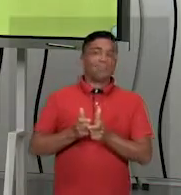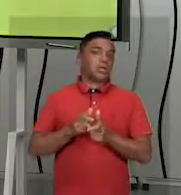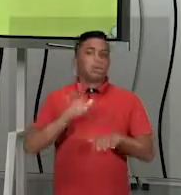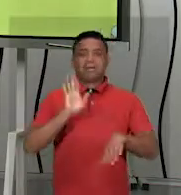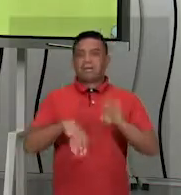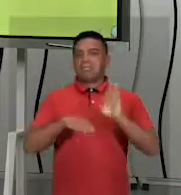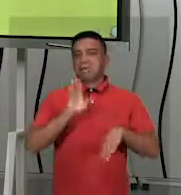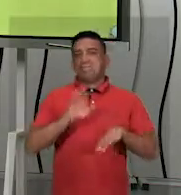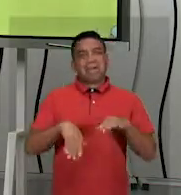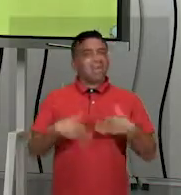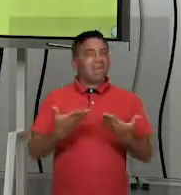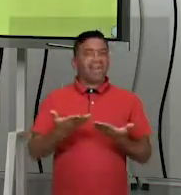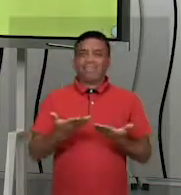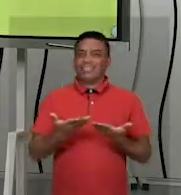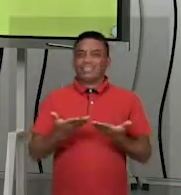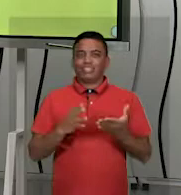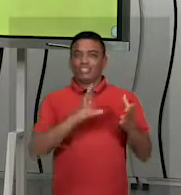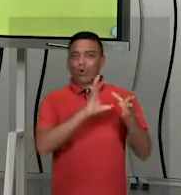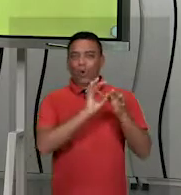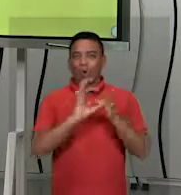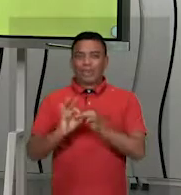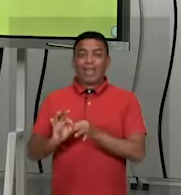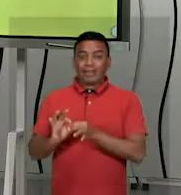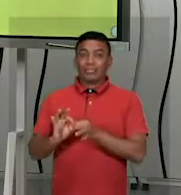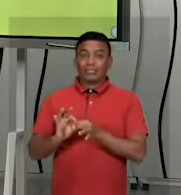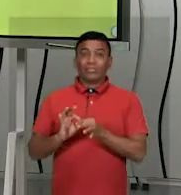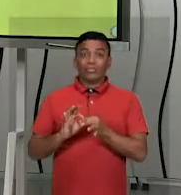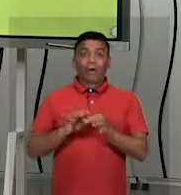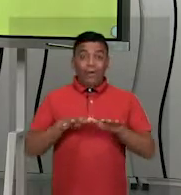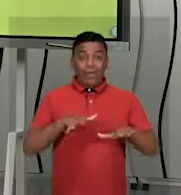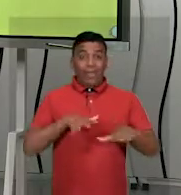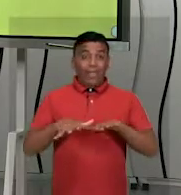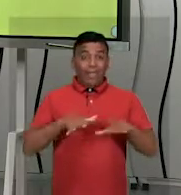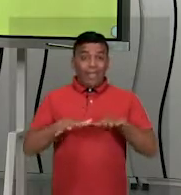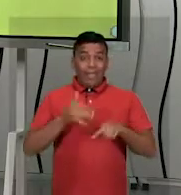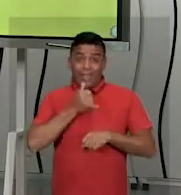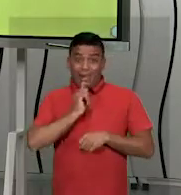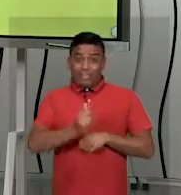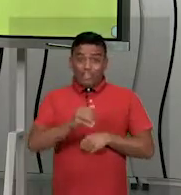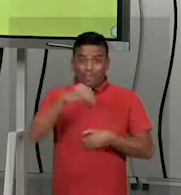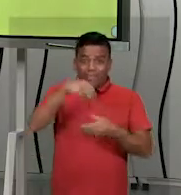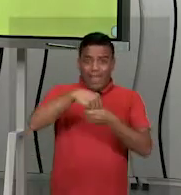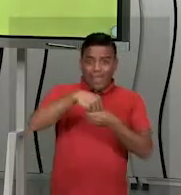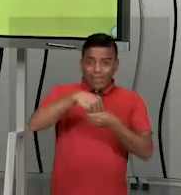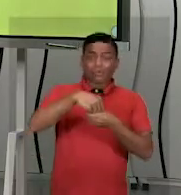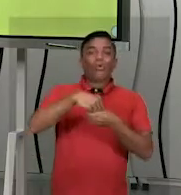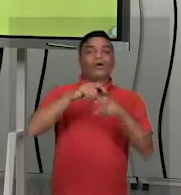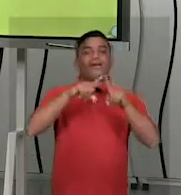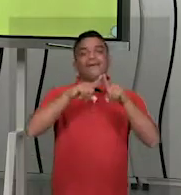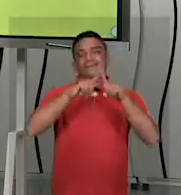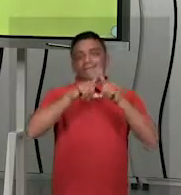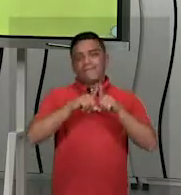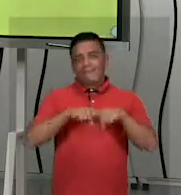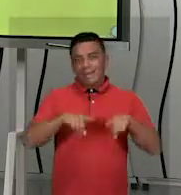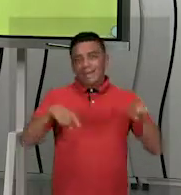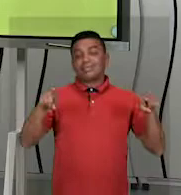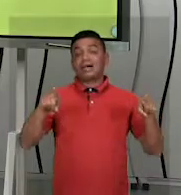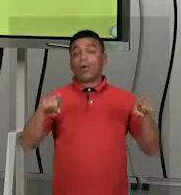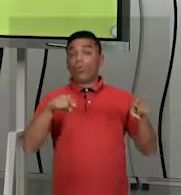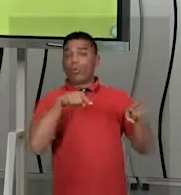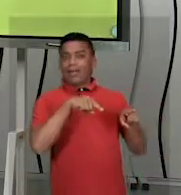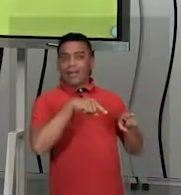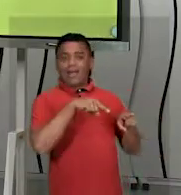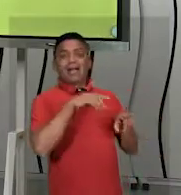da situação, o balanço da energia interna dele vai ser a variação entre o